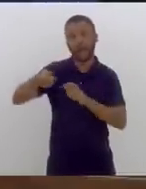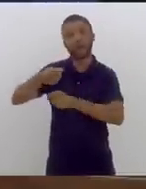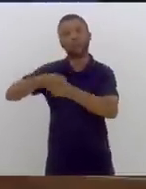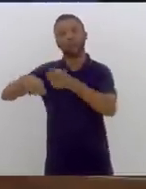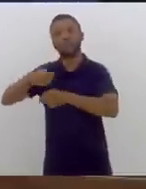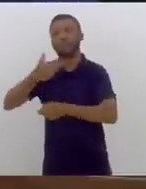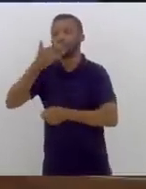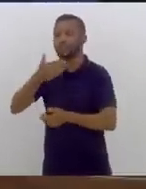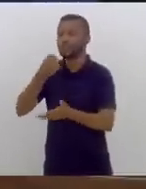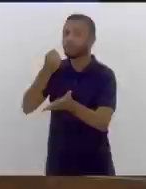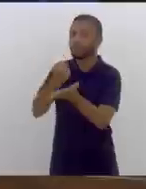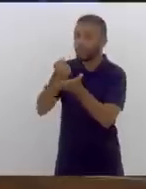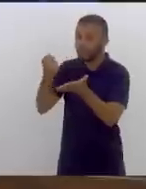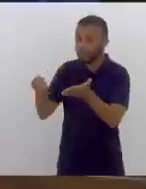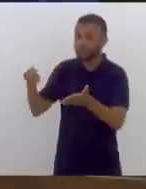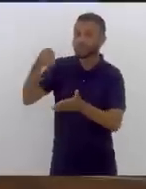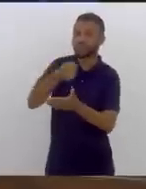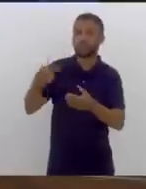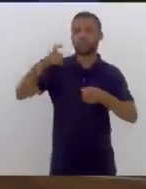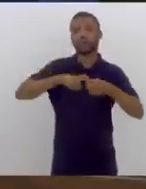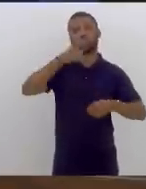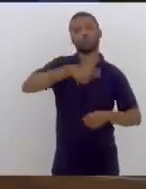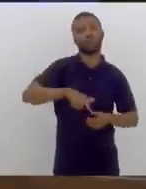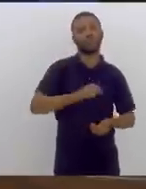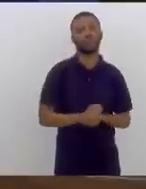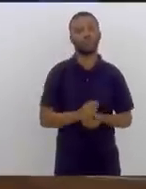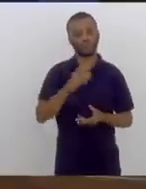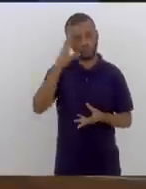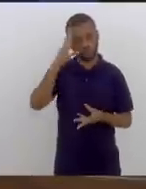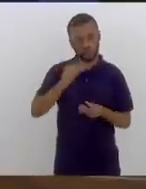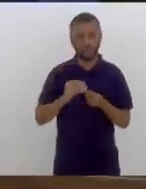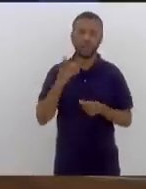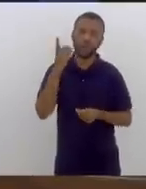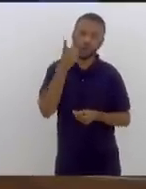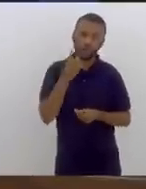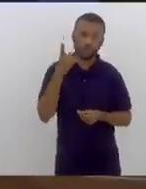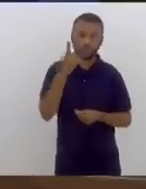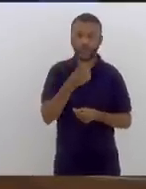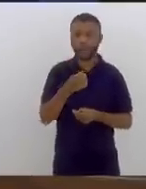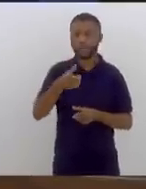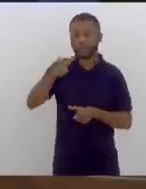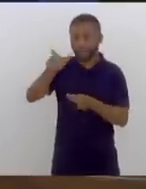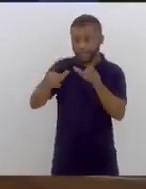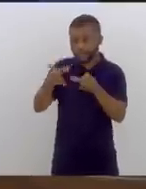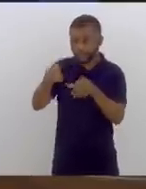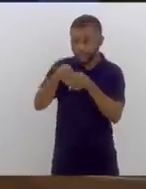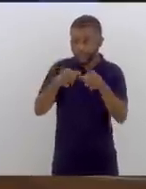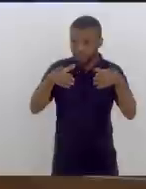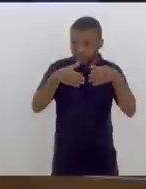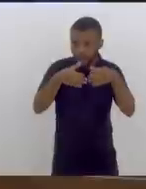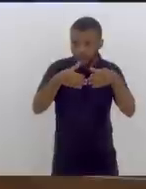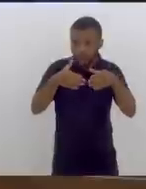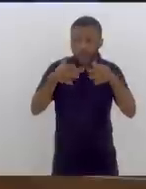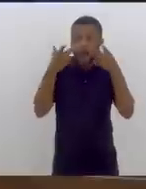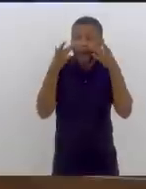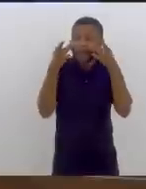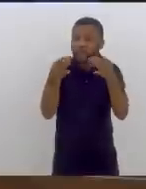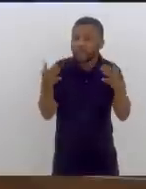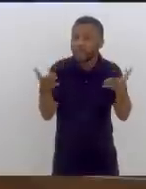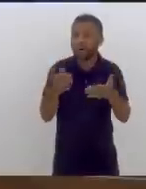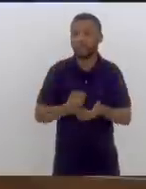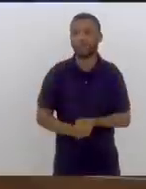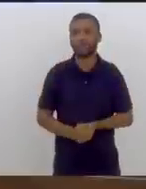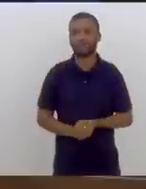reincooporação entende os deputados membros desta frente parlamentar atenção agora